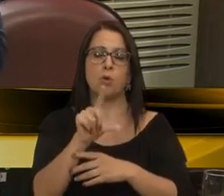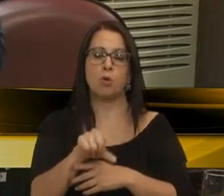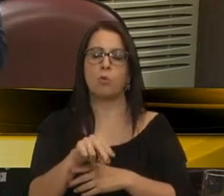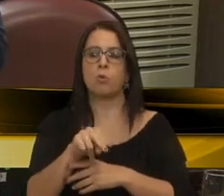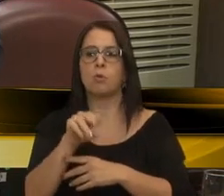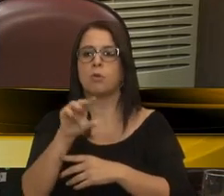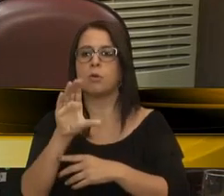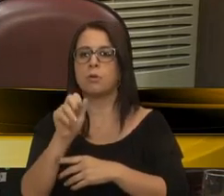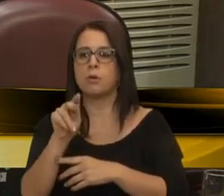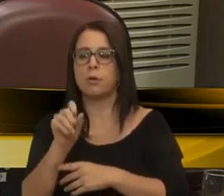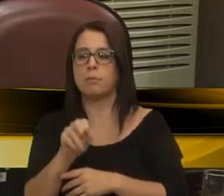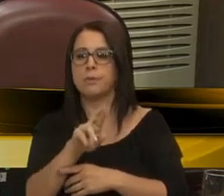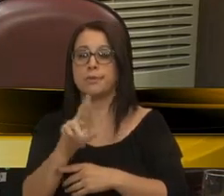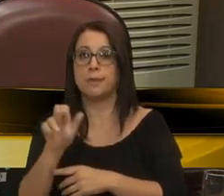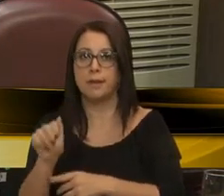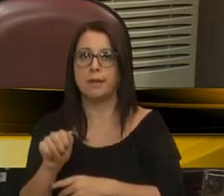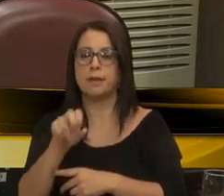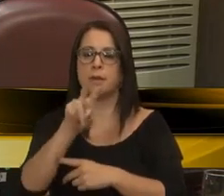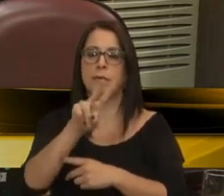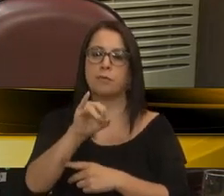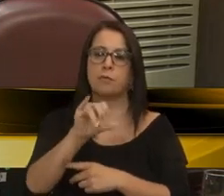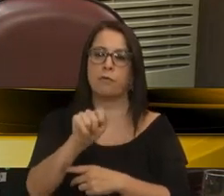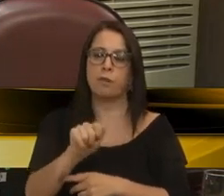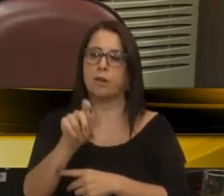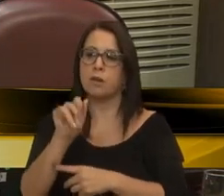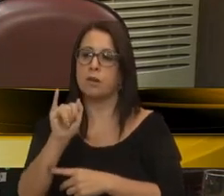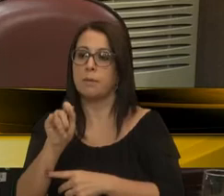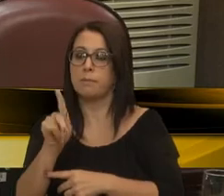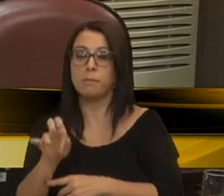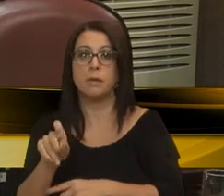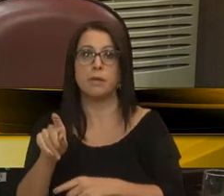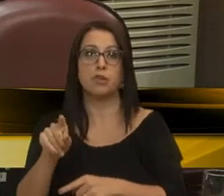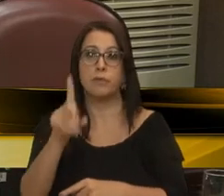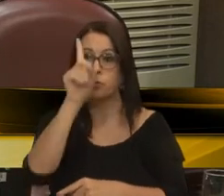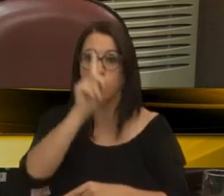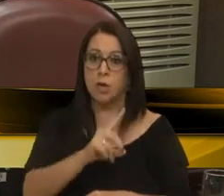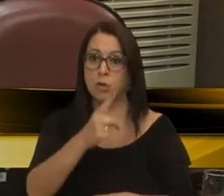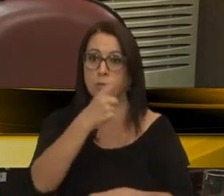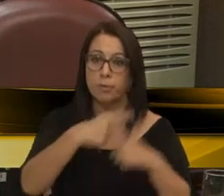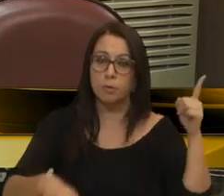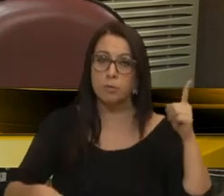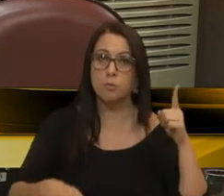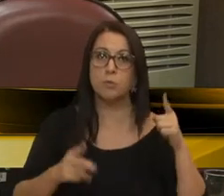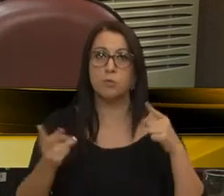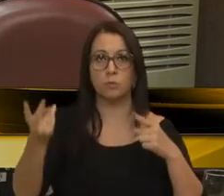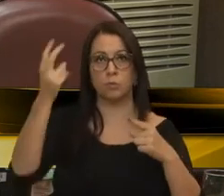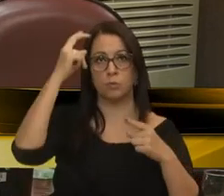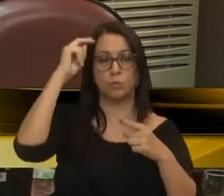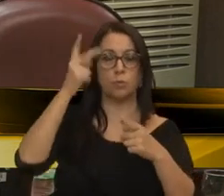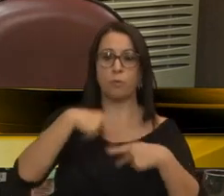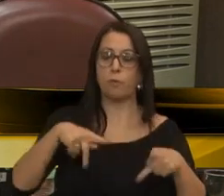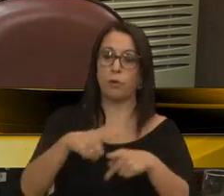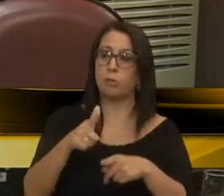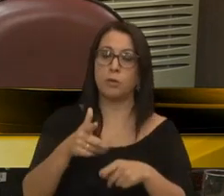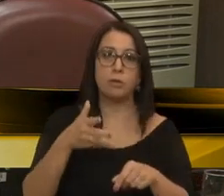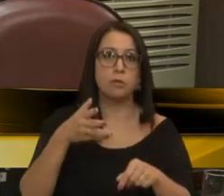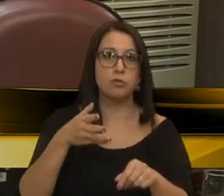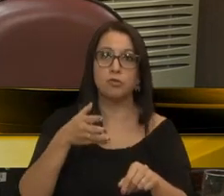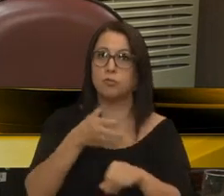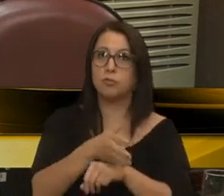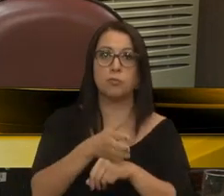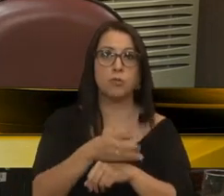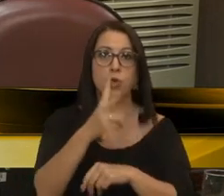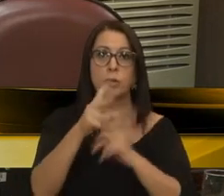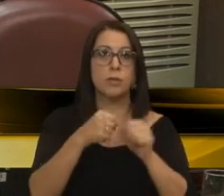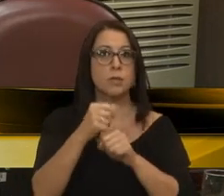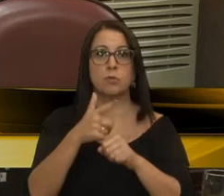Ipê. Essas são as pessoas que tiveram seu direito ceifado da cultura. Que esse povo não tem direito à cultura durante 2 anos,